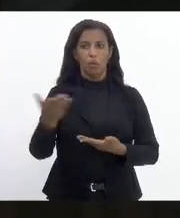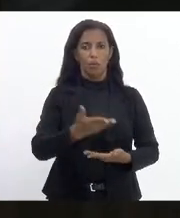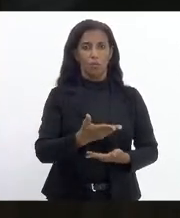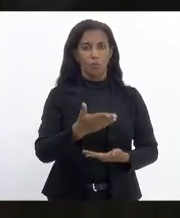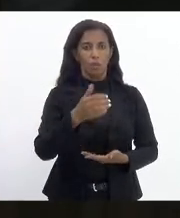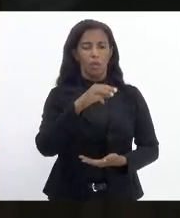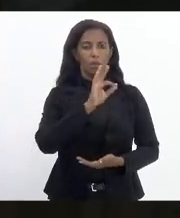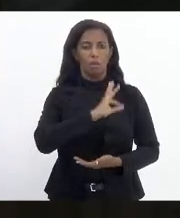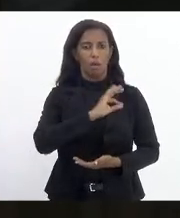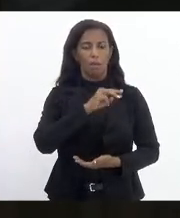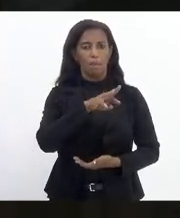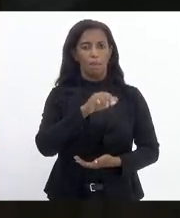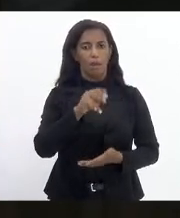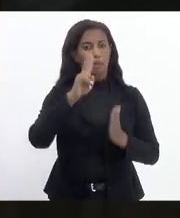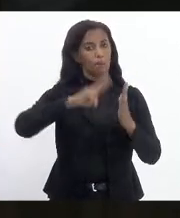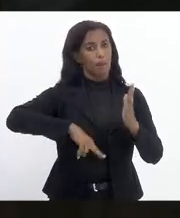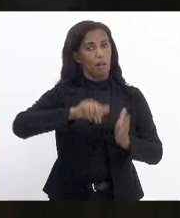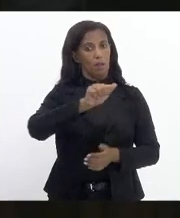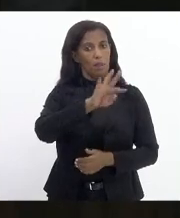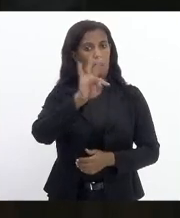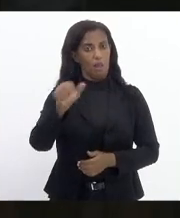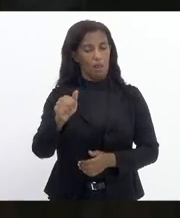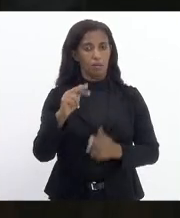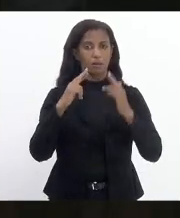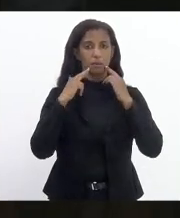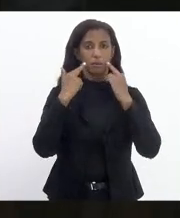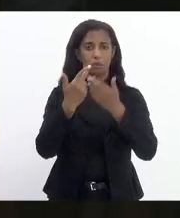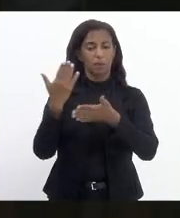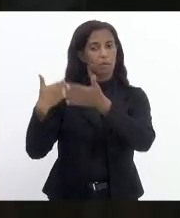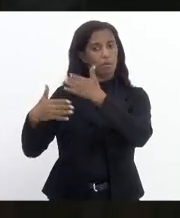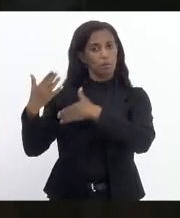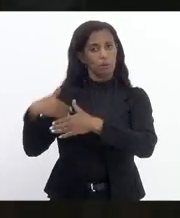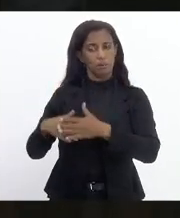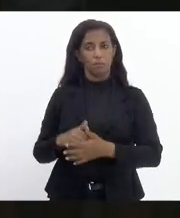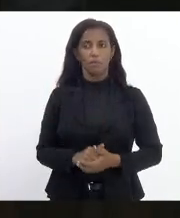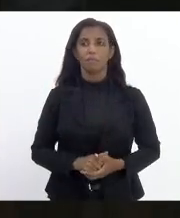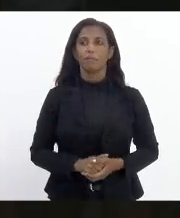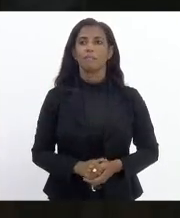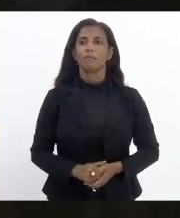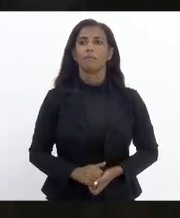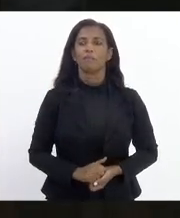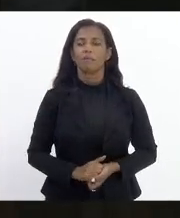Marta Rocha a fazer a leitura da ata da sessão anterior.